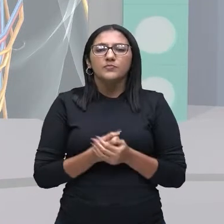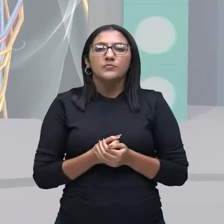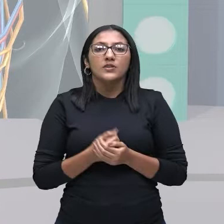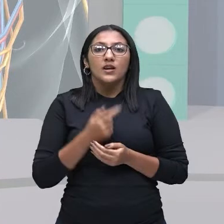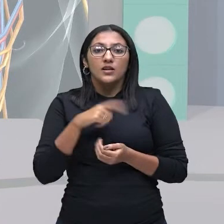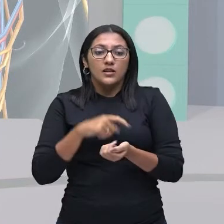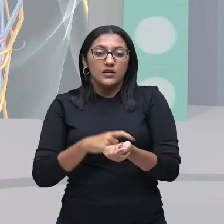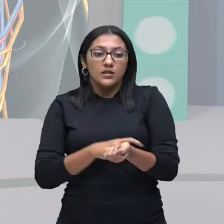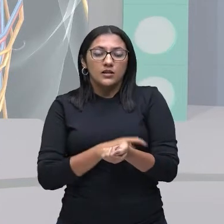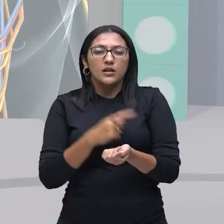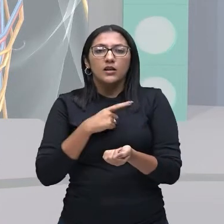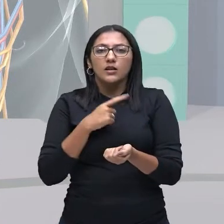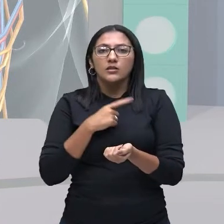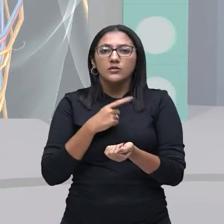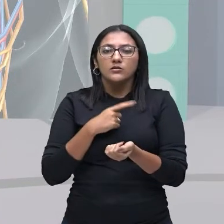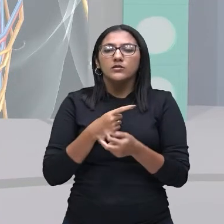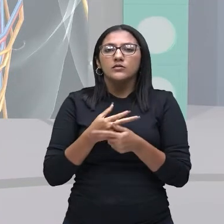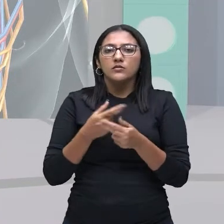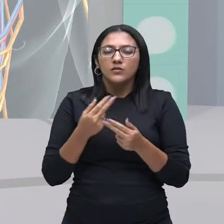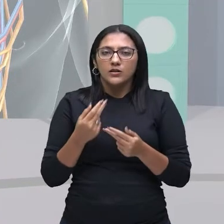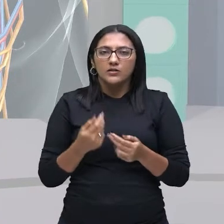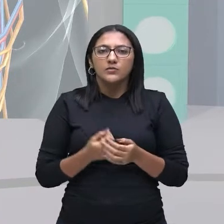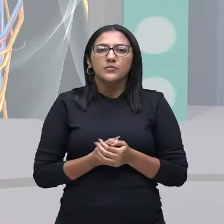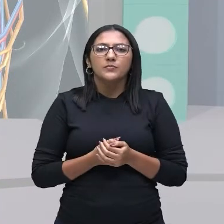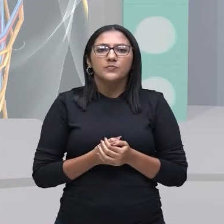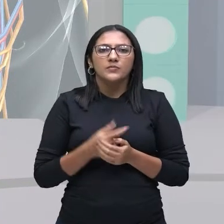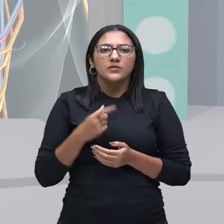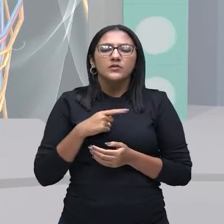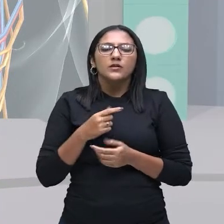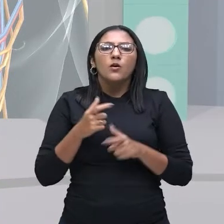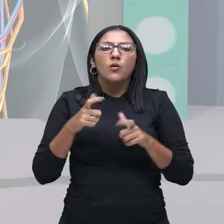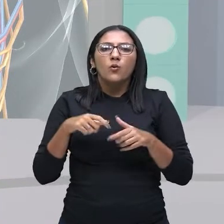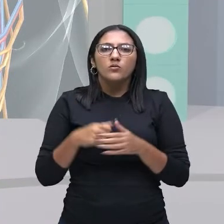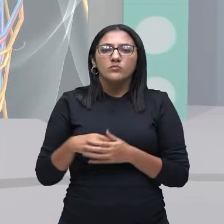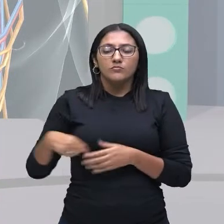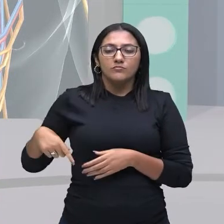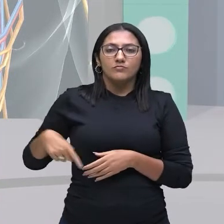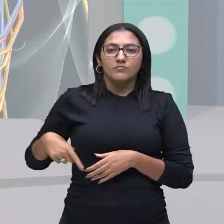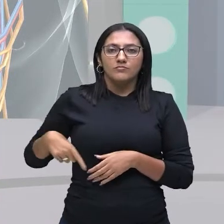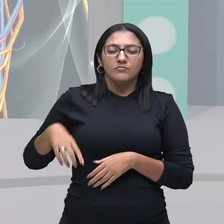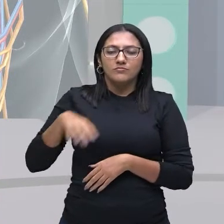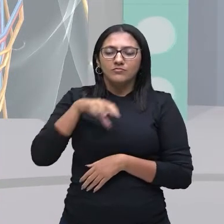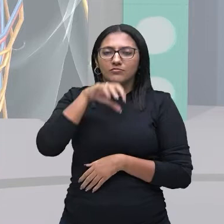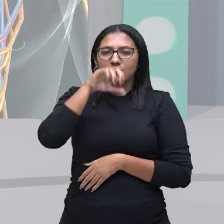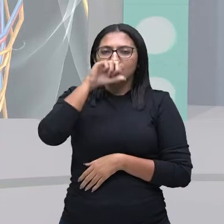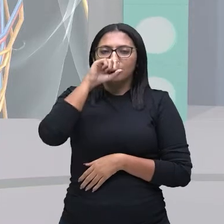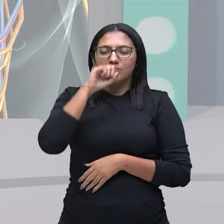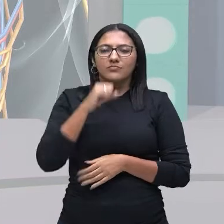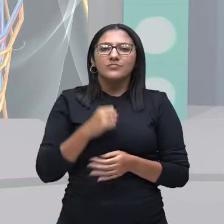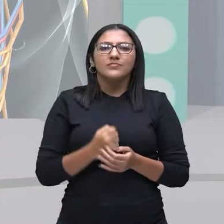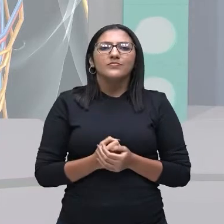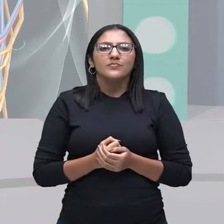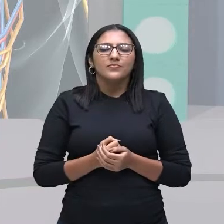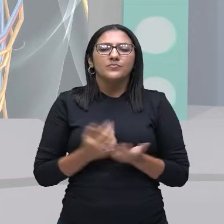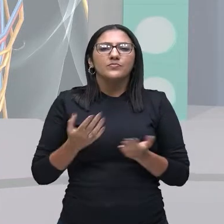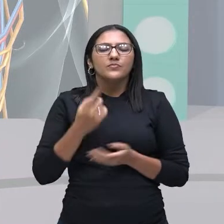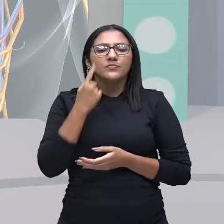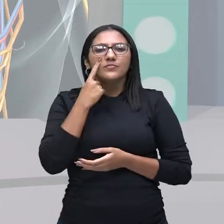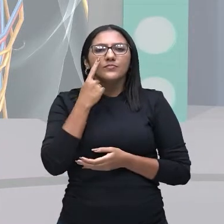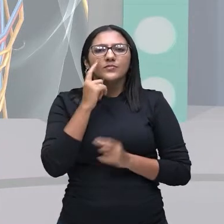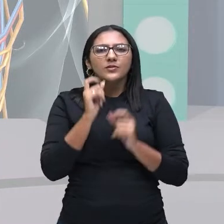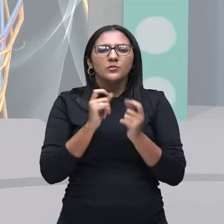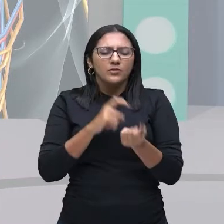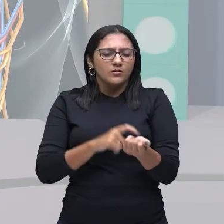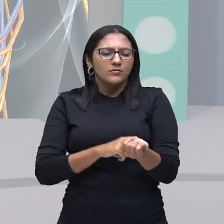tem gases respiratórios, que ele vai captar onde? Dos pulmões. né? Então vamos ver aí um pouquinho o que o